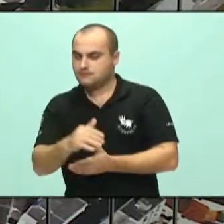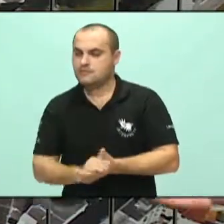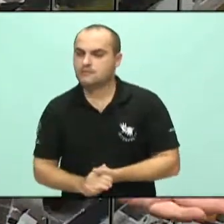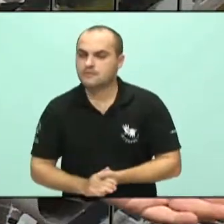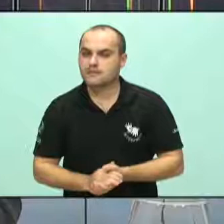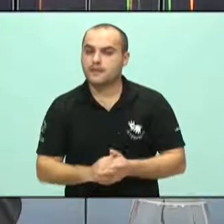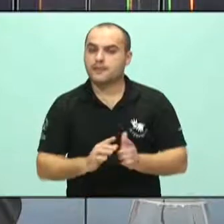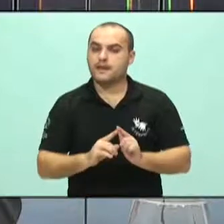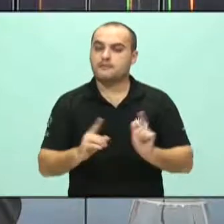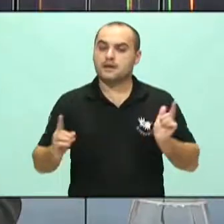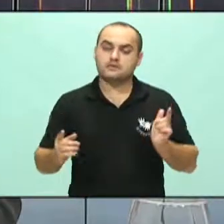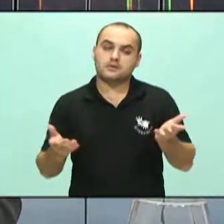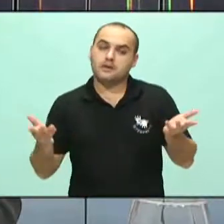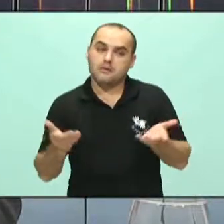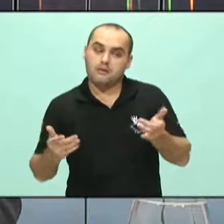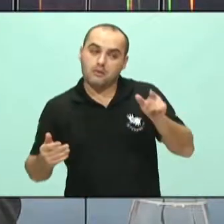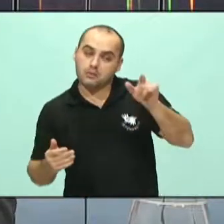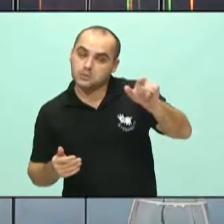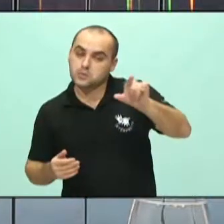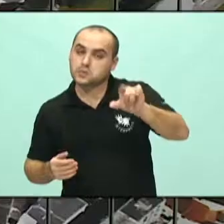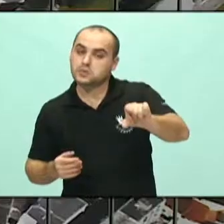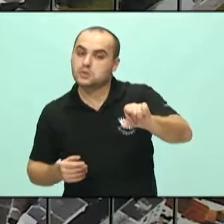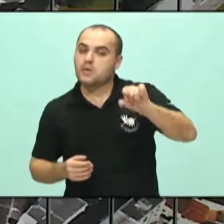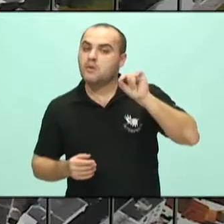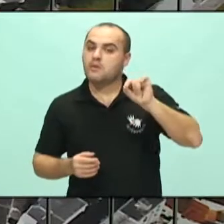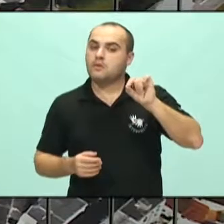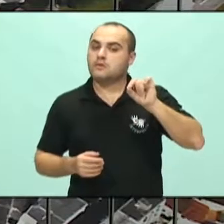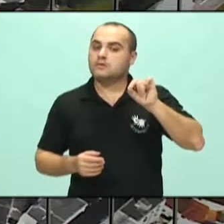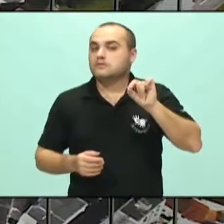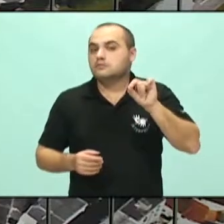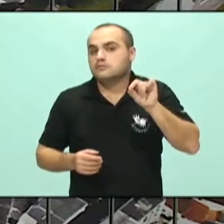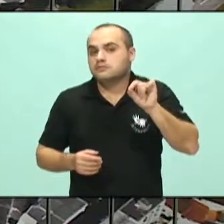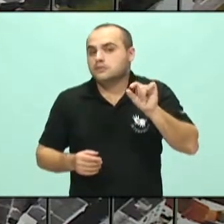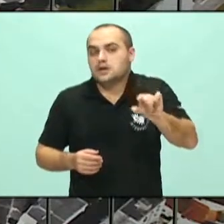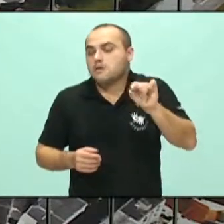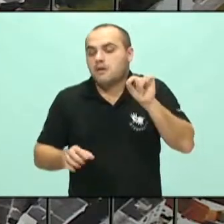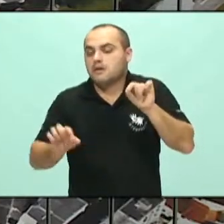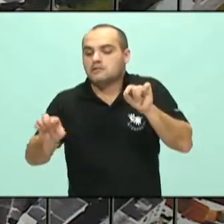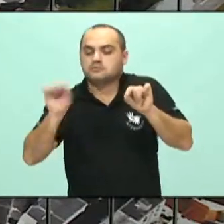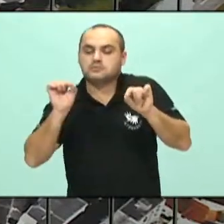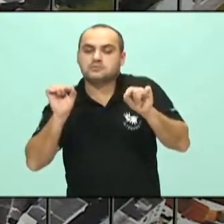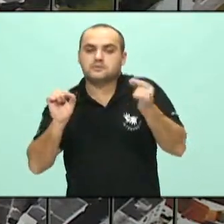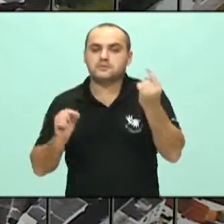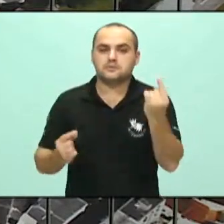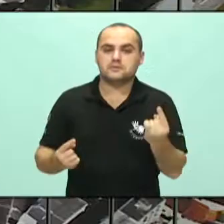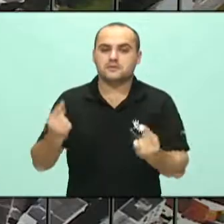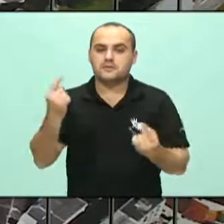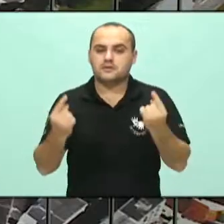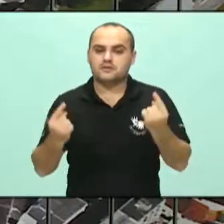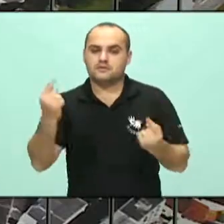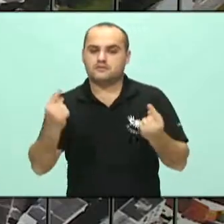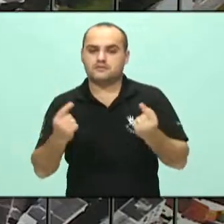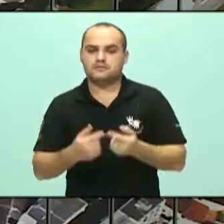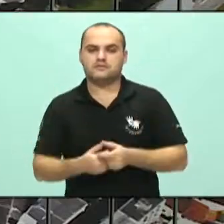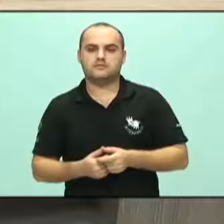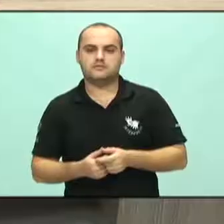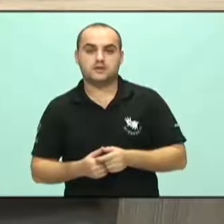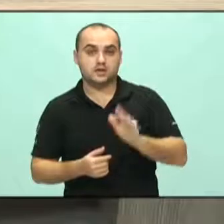você escolha, se você quer, não é? Faça a sua escolha, não é?